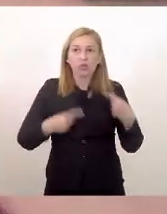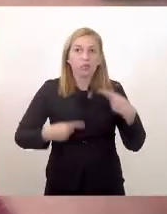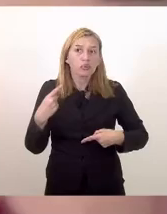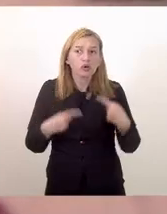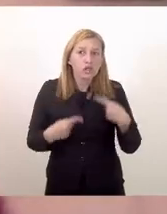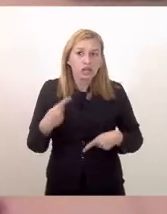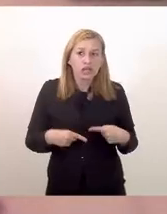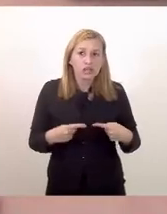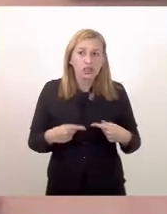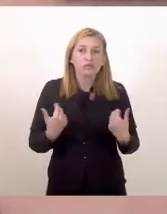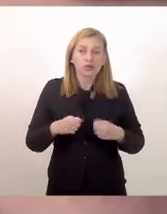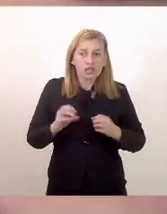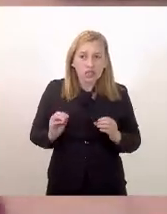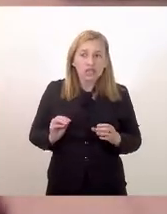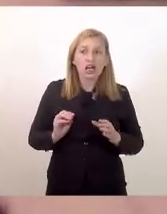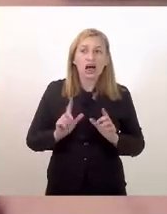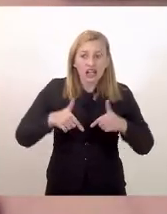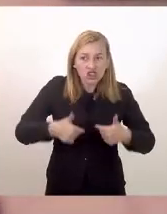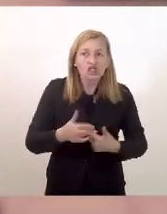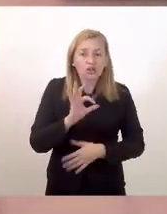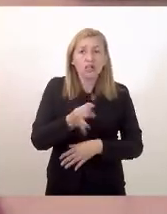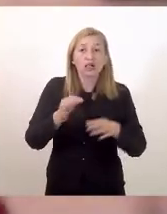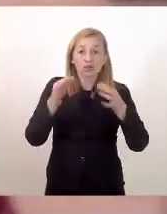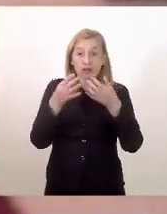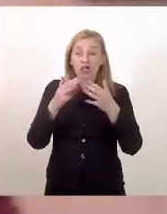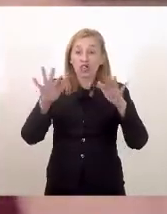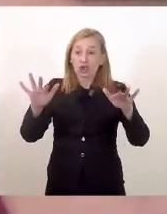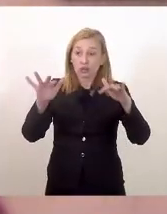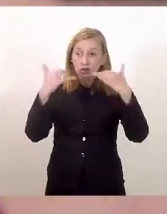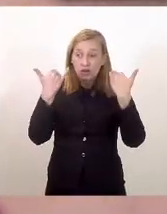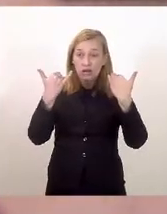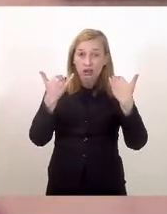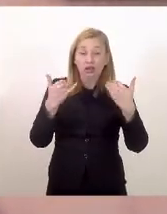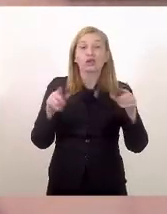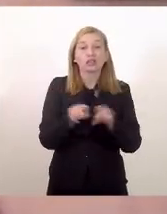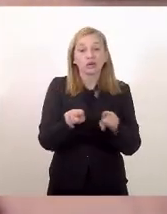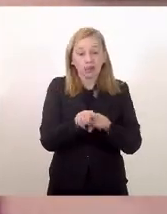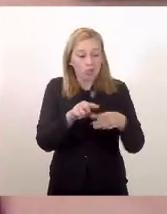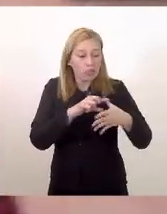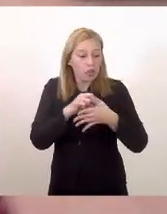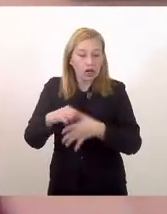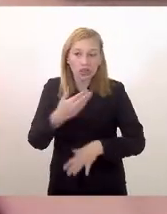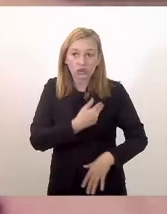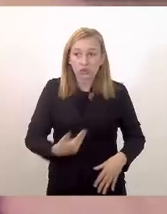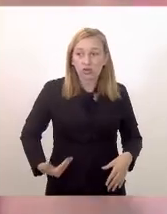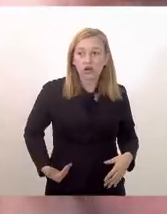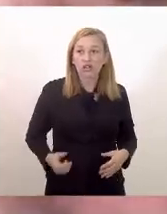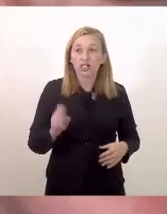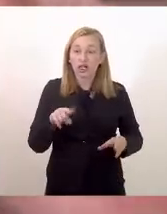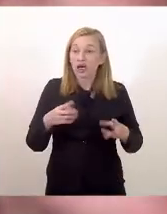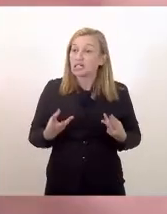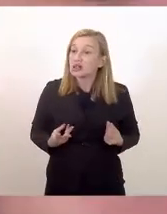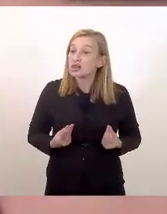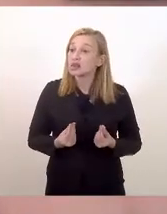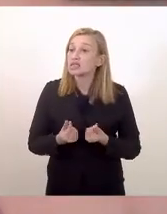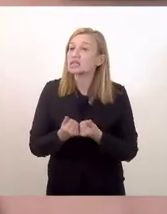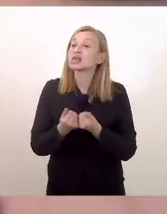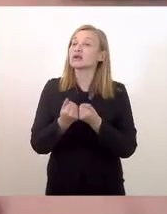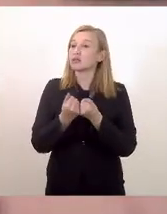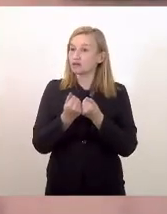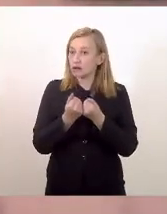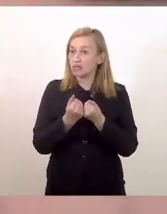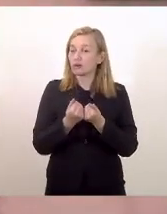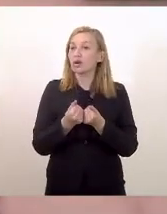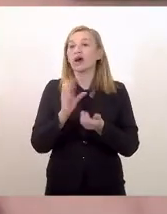seja encampada de fato. Então, eu chamo atenção aqui, inclusive para o líder do governo, que é sensível e muito sensível a